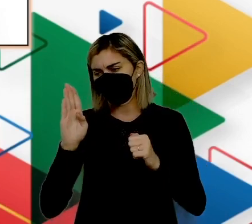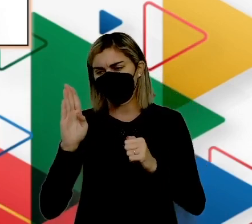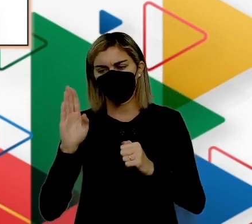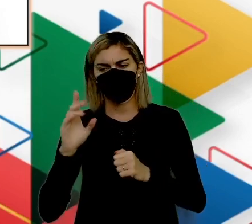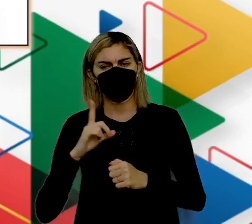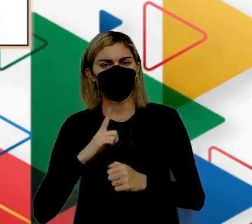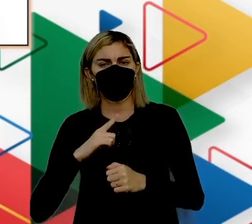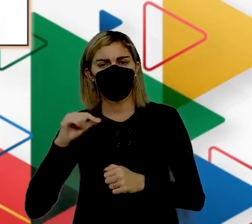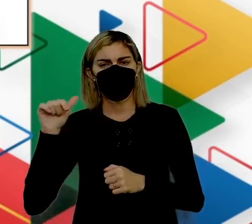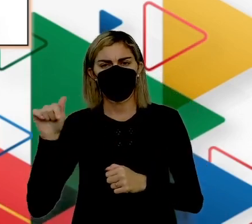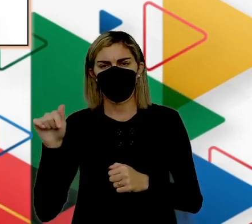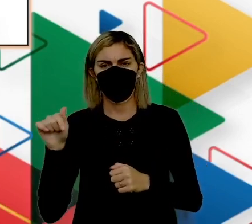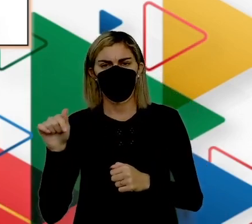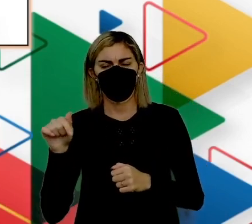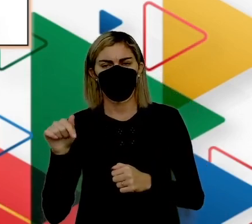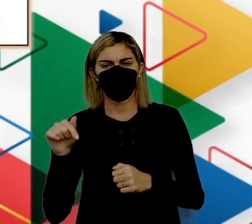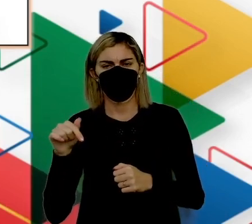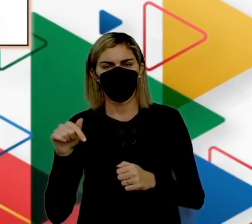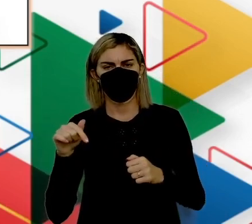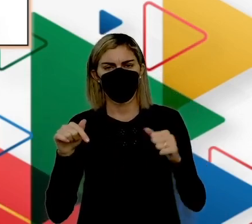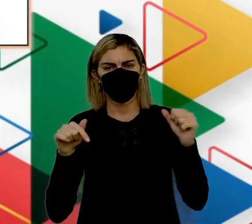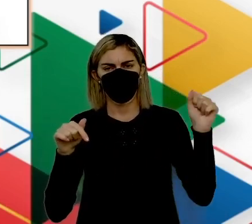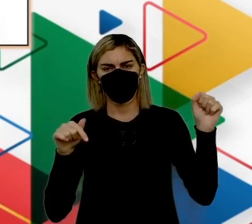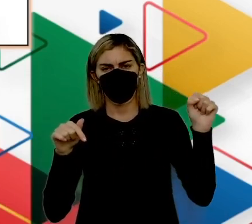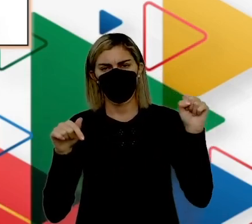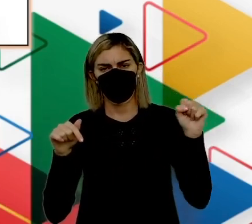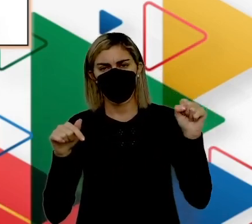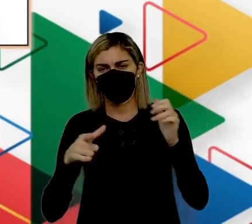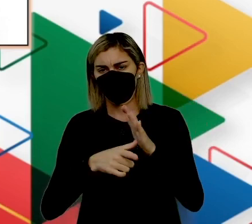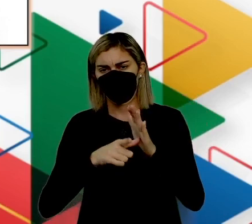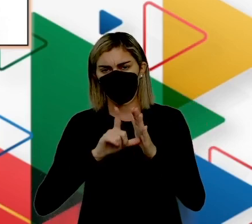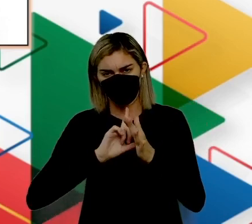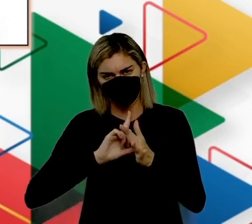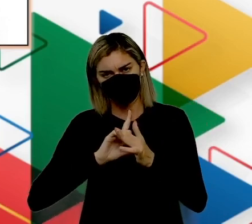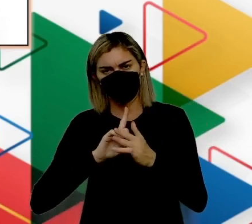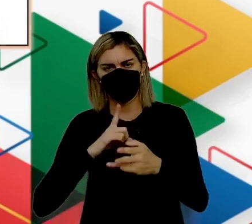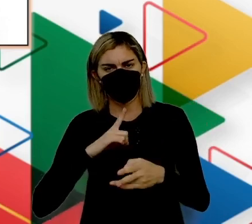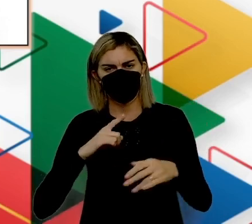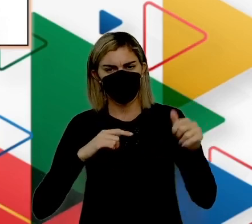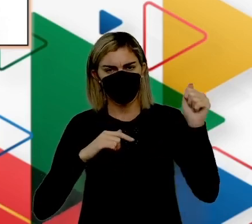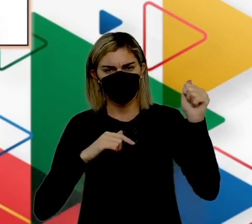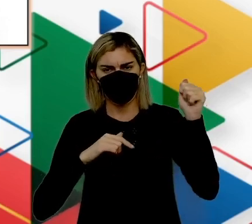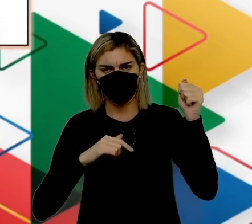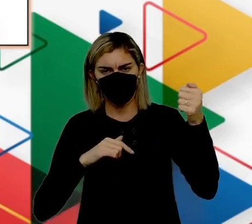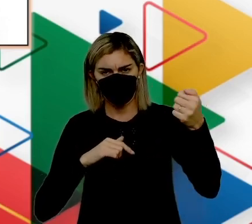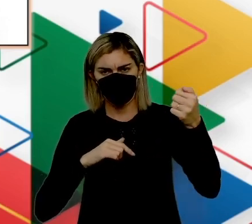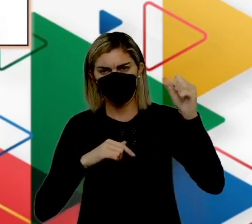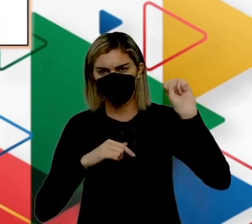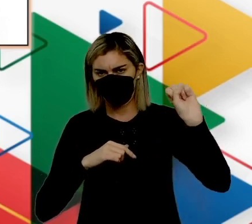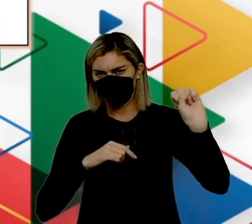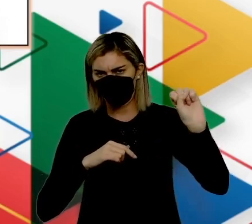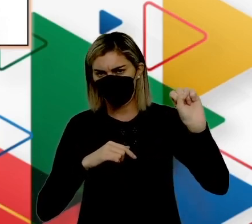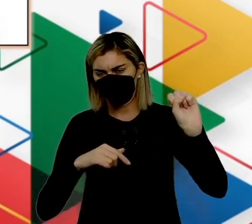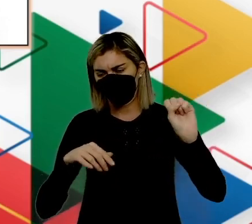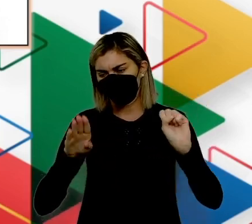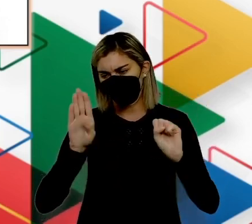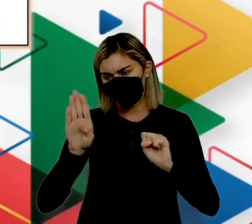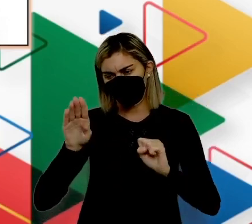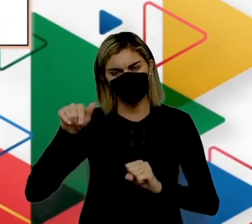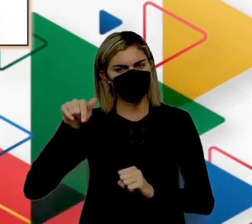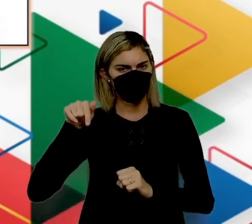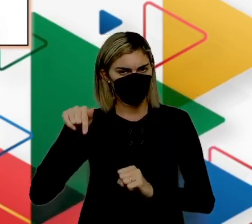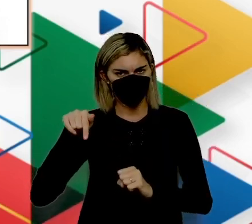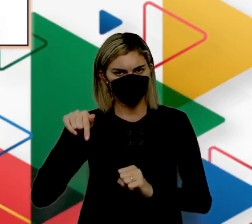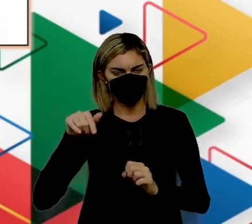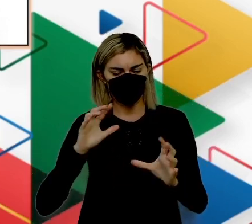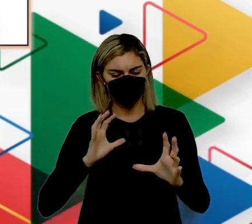tenha 7. Se antes A tu tinha 8 e B tinha 7,